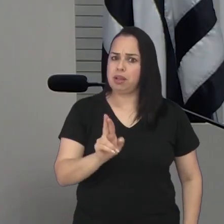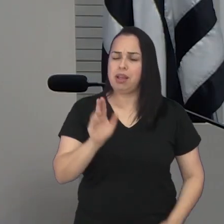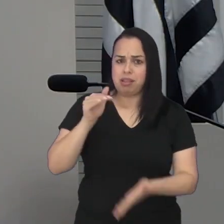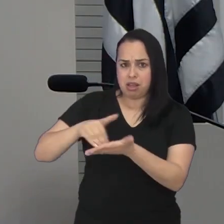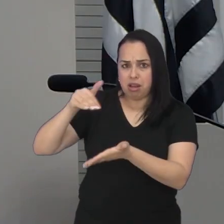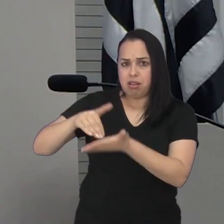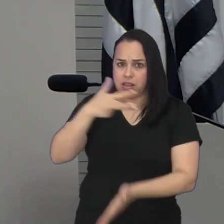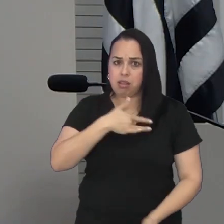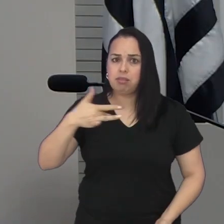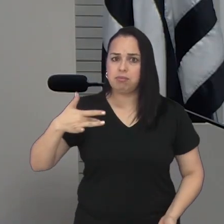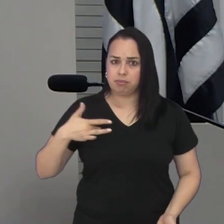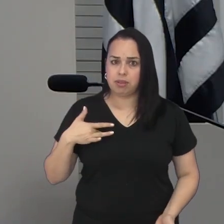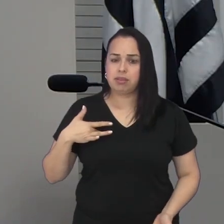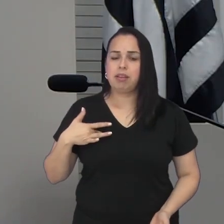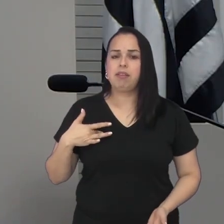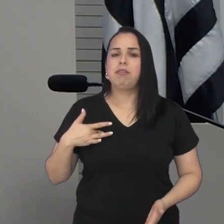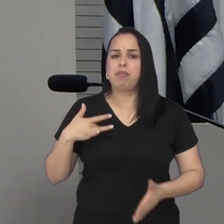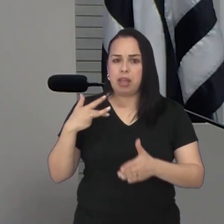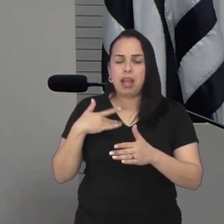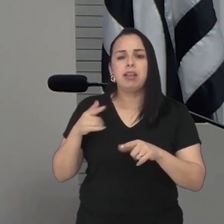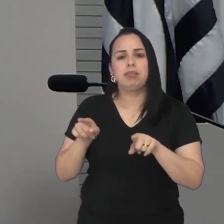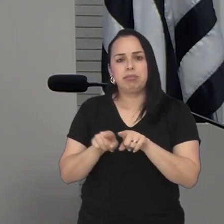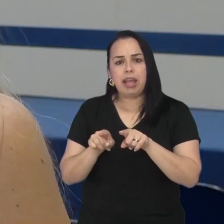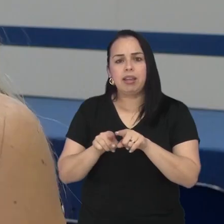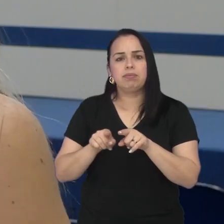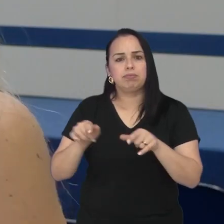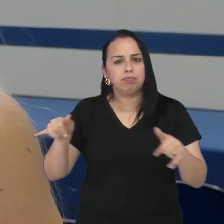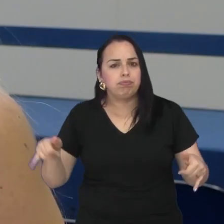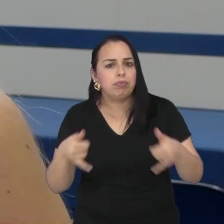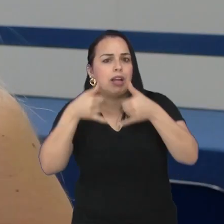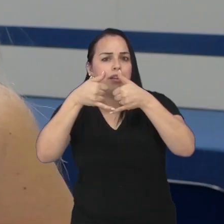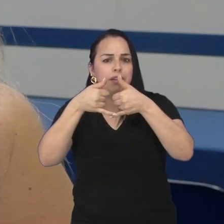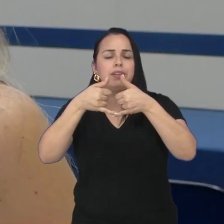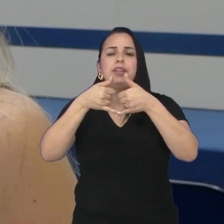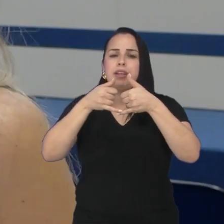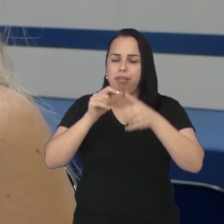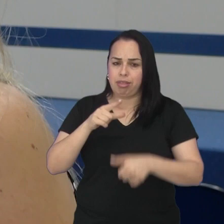a Secretaria de Saúde disponibiliza canais de atendimento. O canal